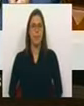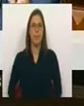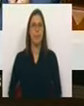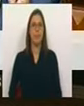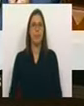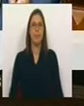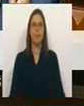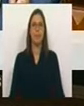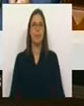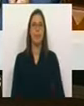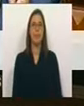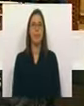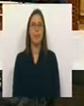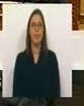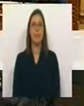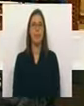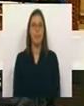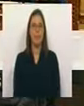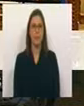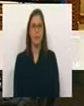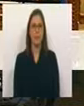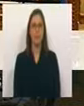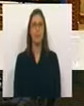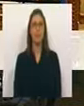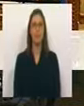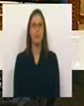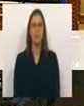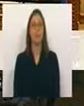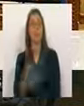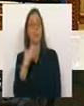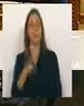Muito obrigado, Sr. Deputado.